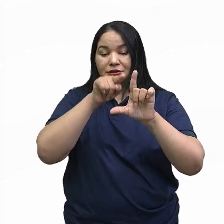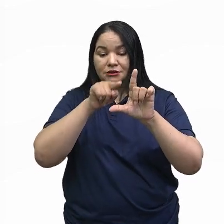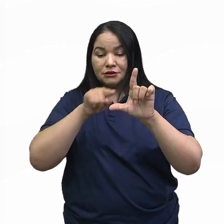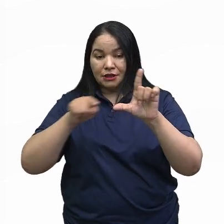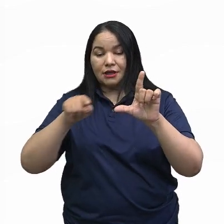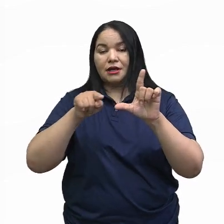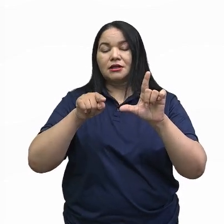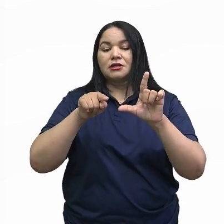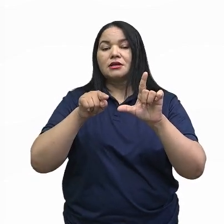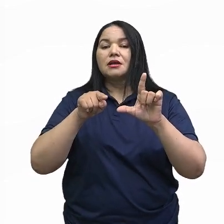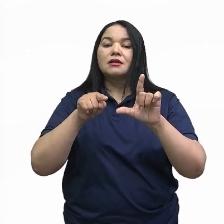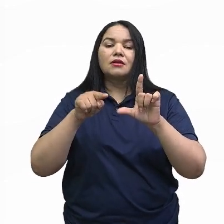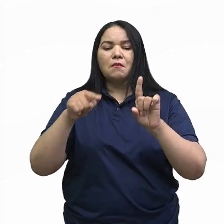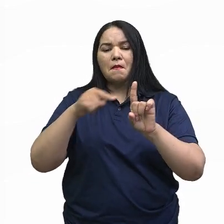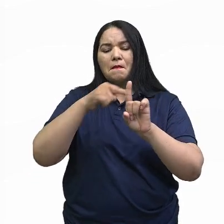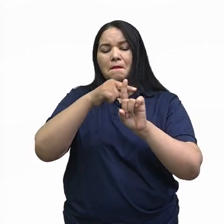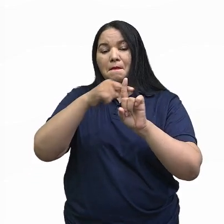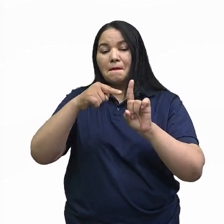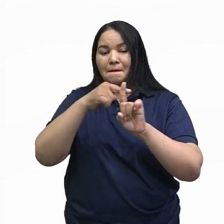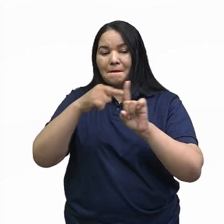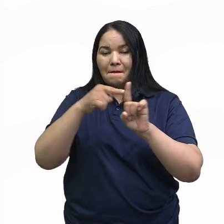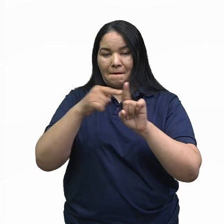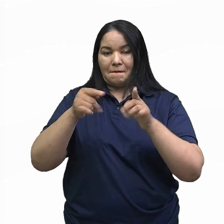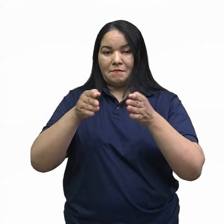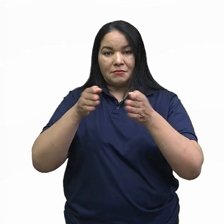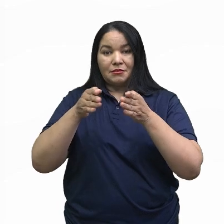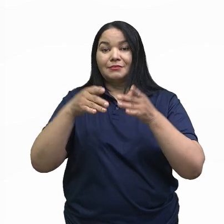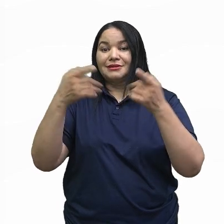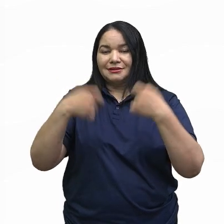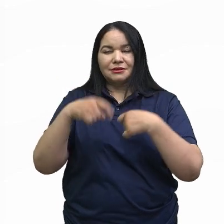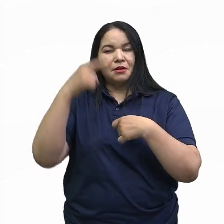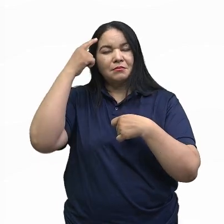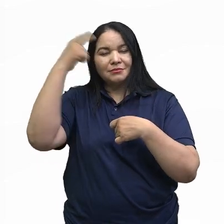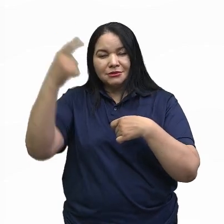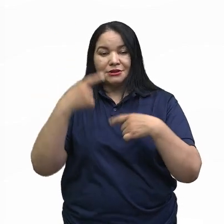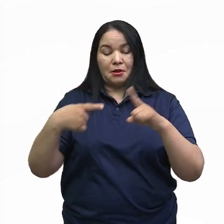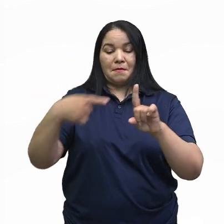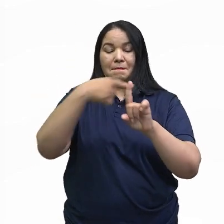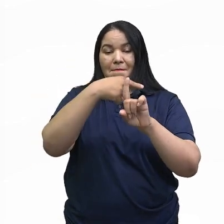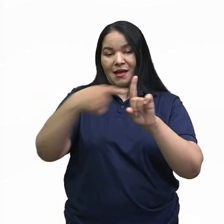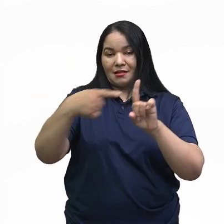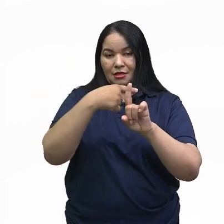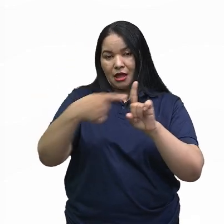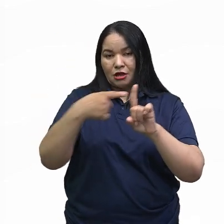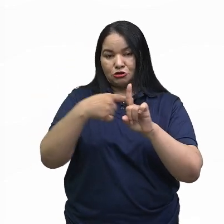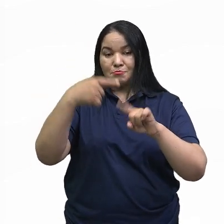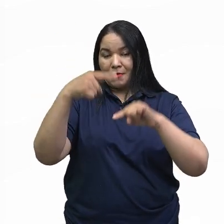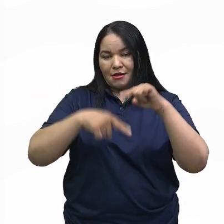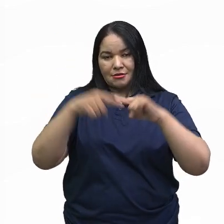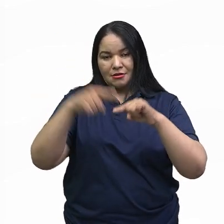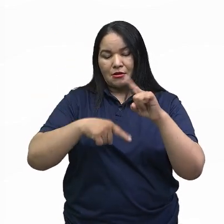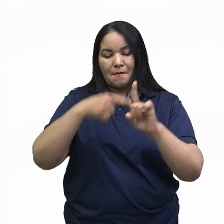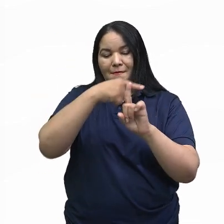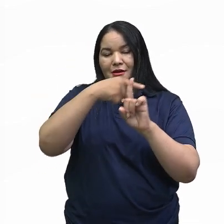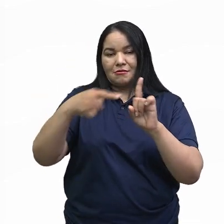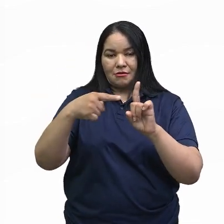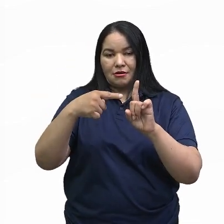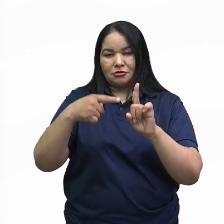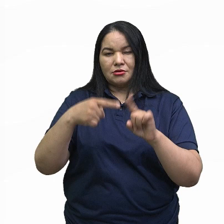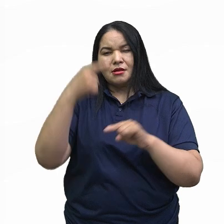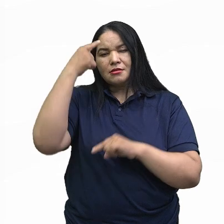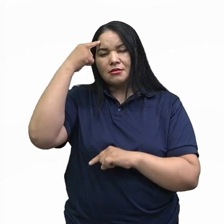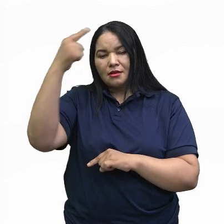toda meia-vida, a gente sempre vai pensar na metade daquele material, ok? E aí a gente tem que lembrar, né,